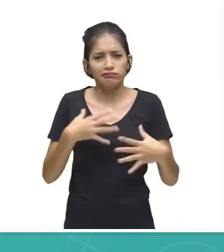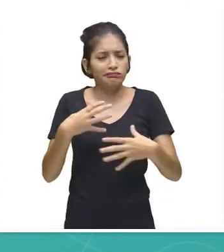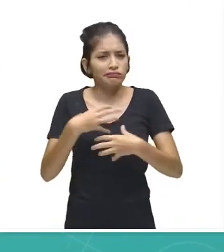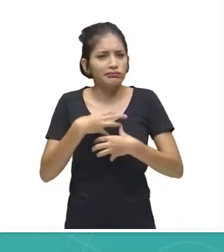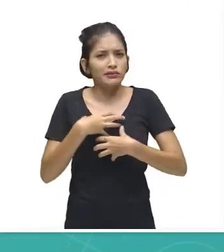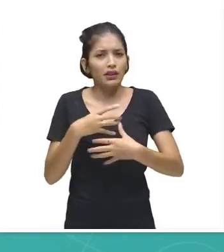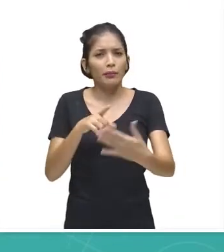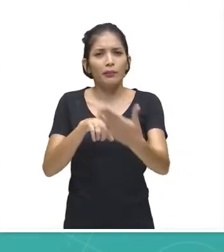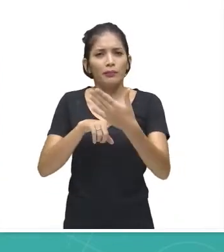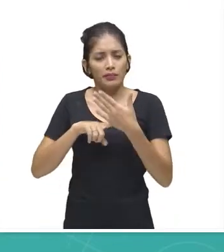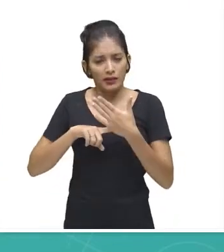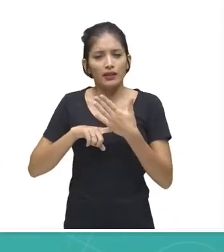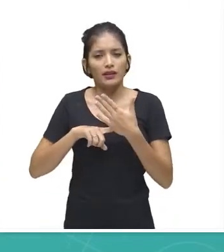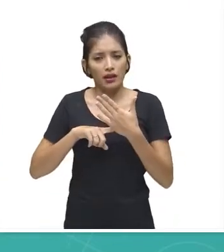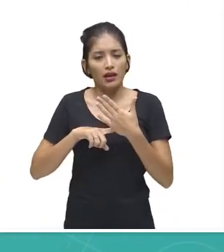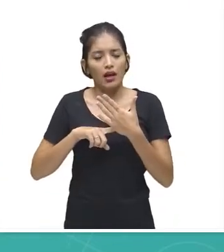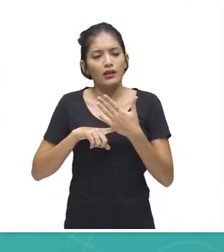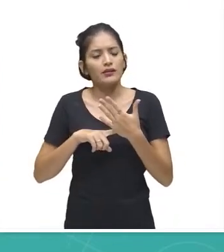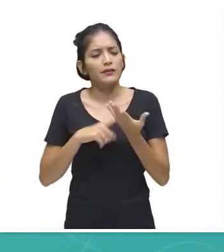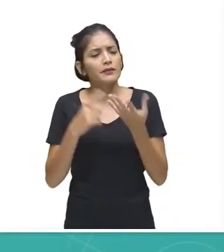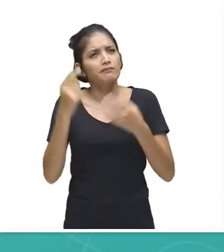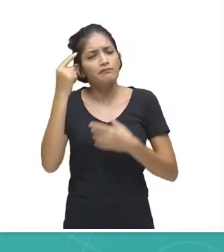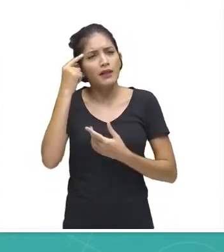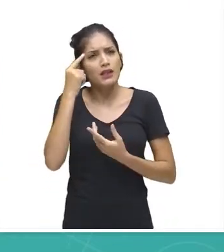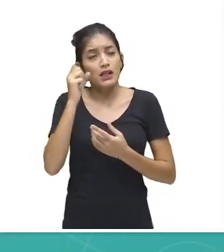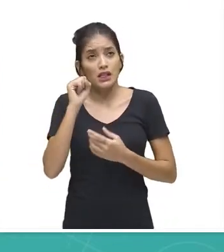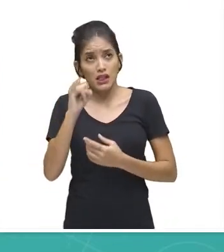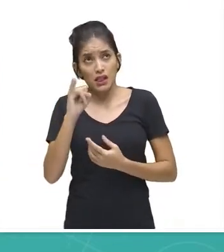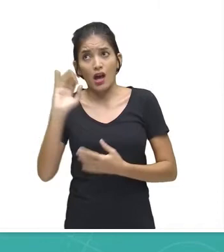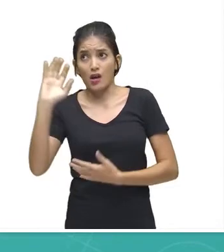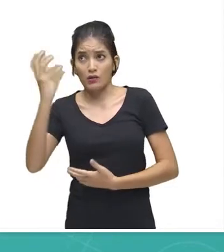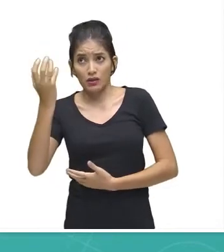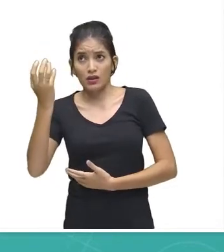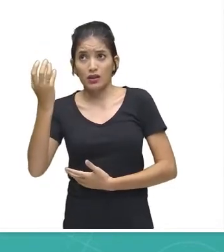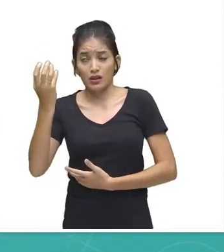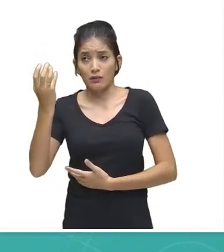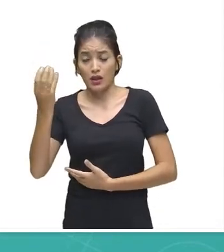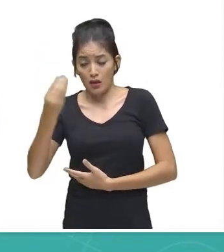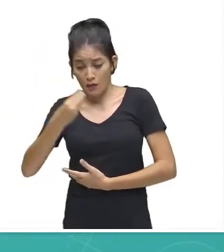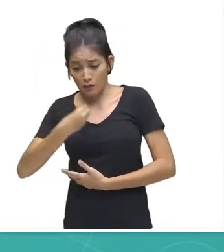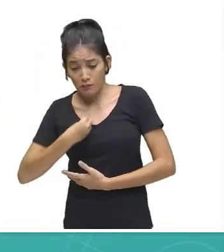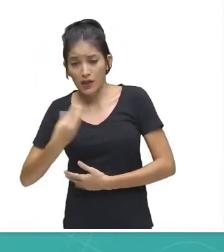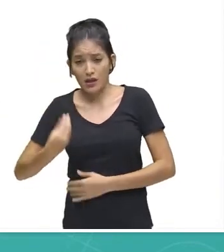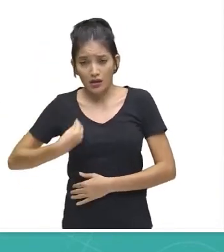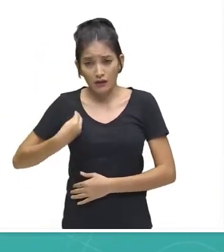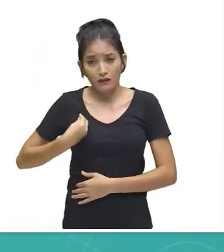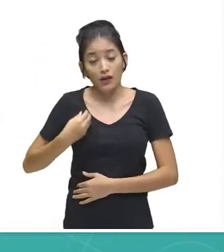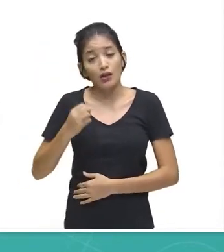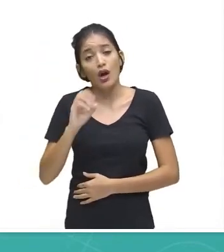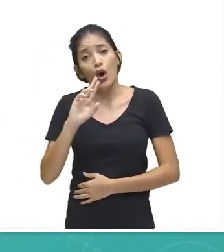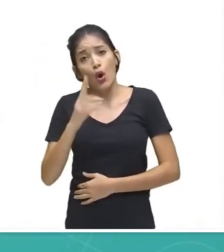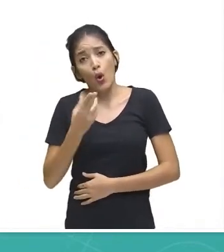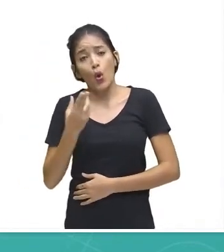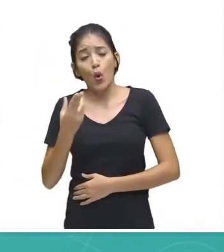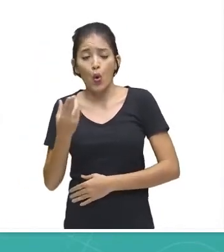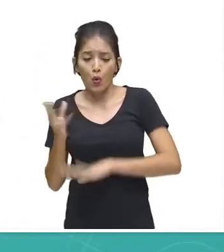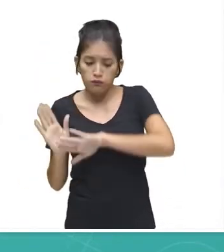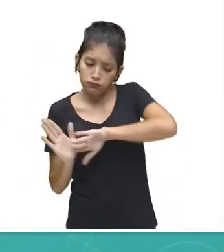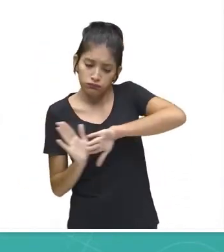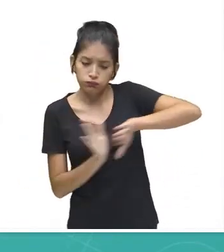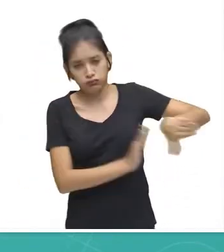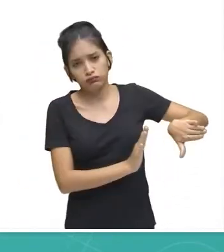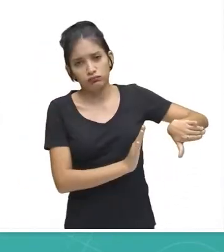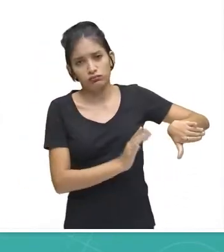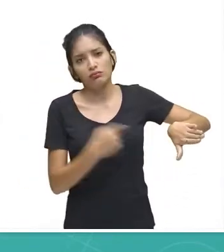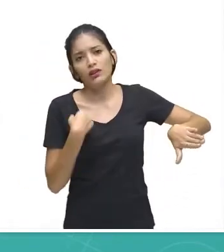apresenta, nós vamos verificar se essa situação eu posso trazer para a minha vida ou se eu posso descartar da